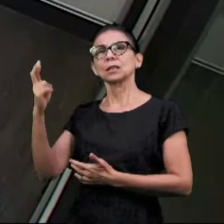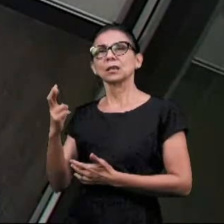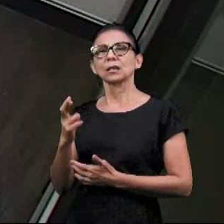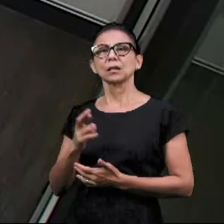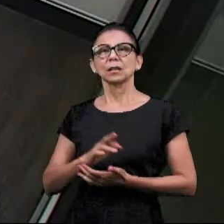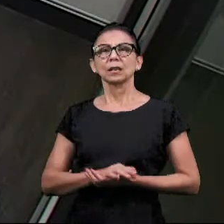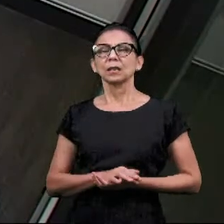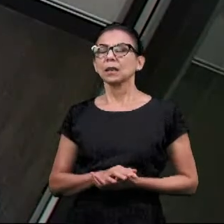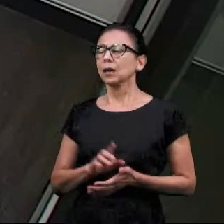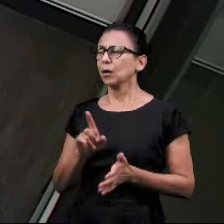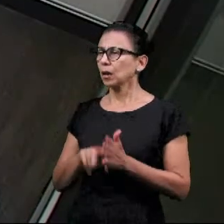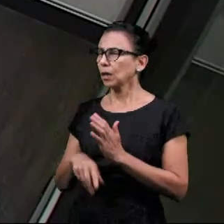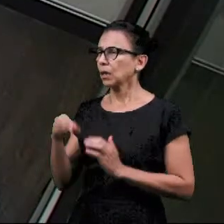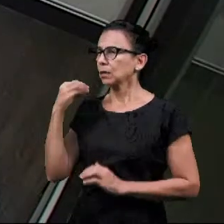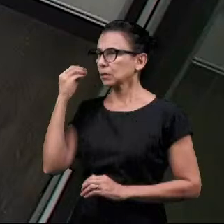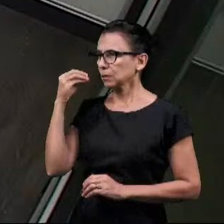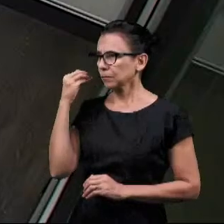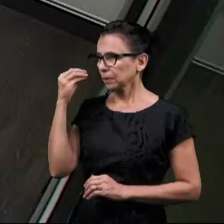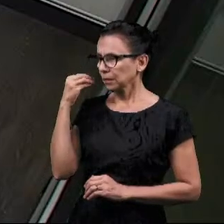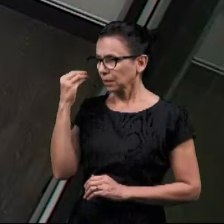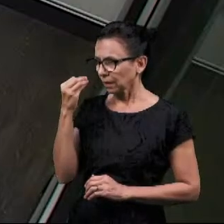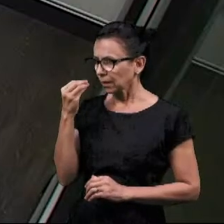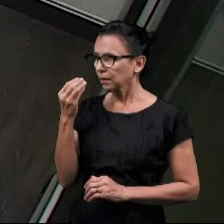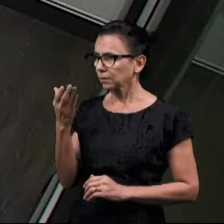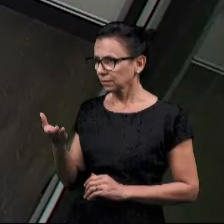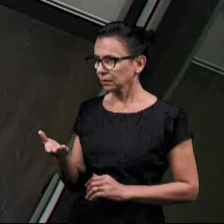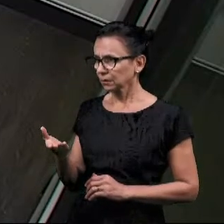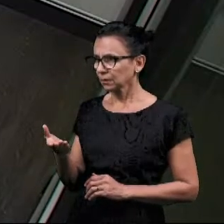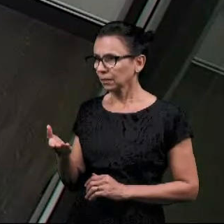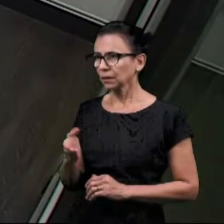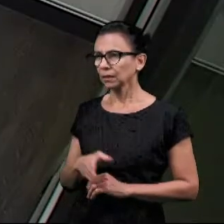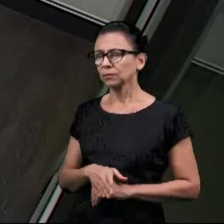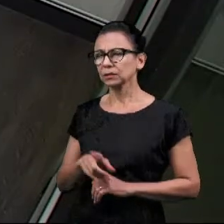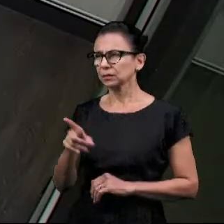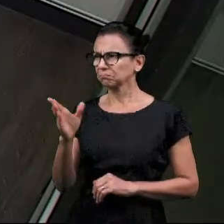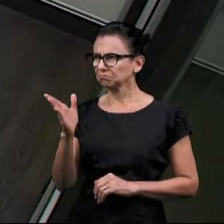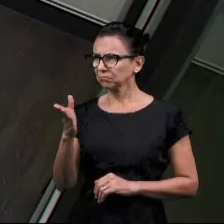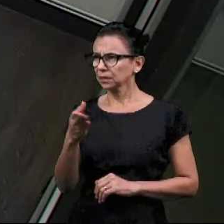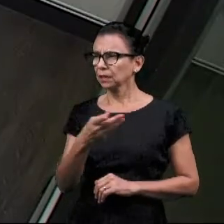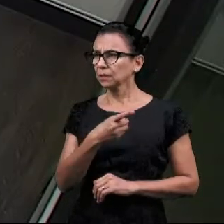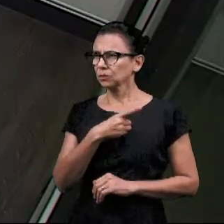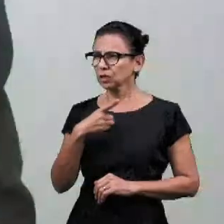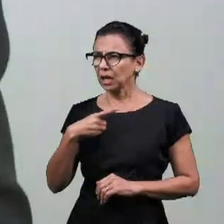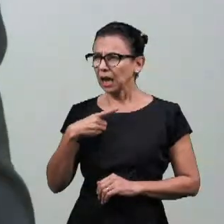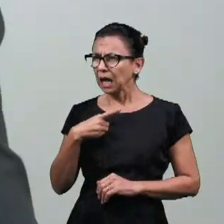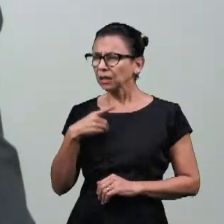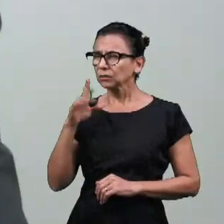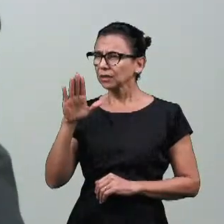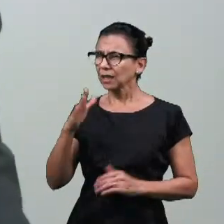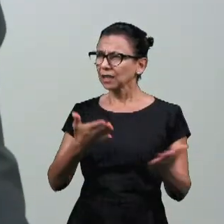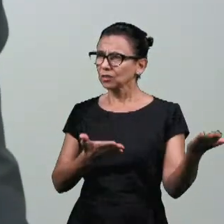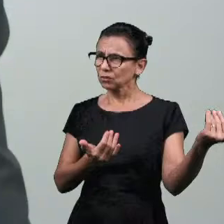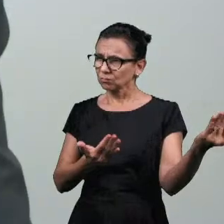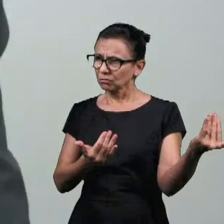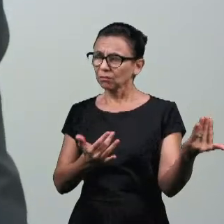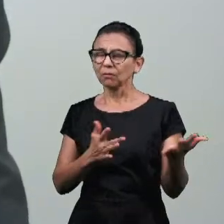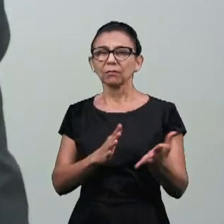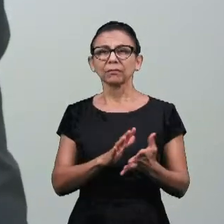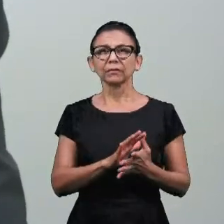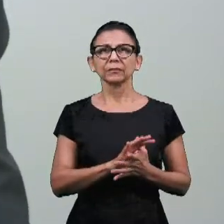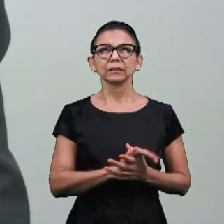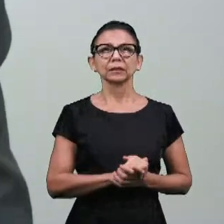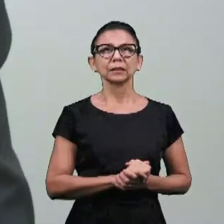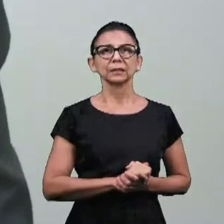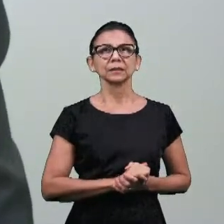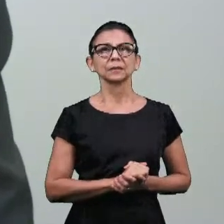Senhor. Isso. A idade, 18, muito novo para ser um diácono, né? Muito novo para ser um diácono. Como um pastor hoje tem que ter mais de 30